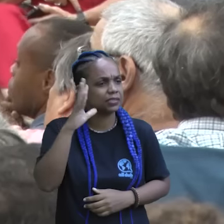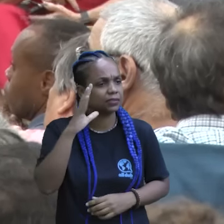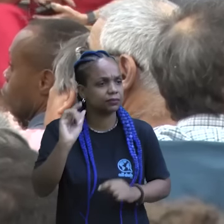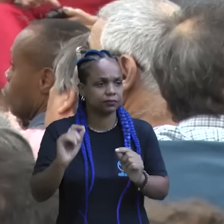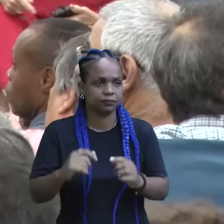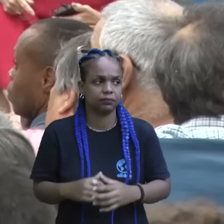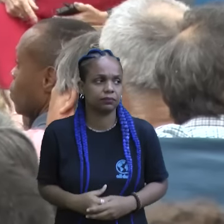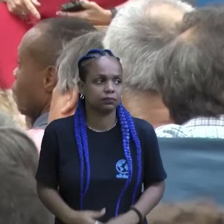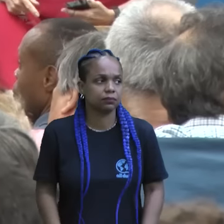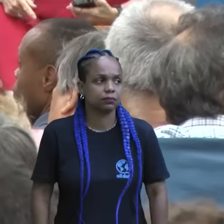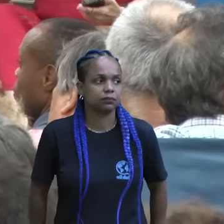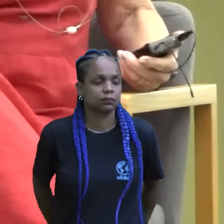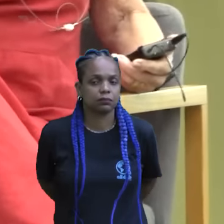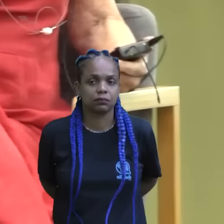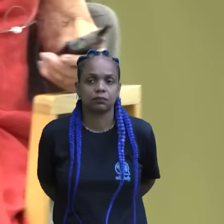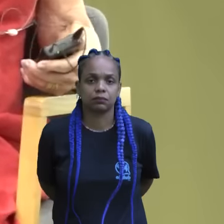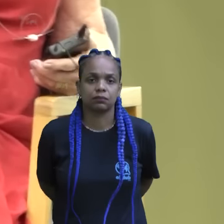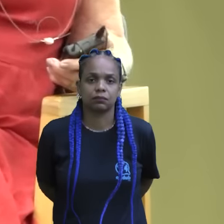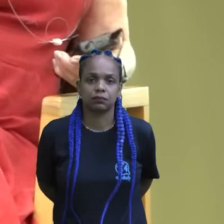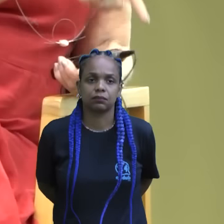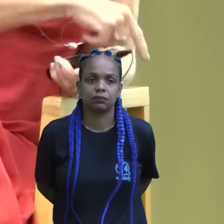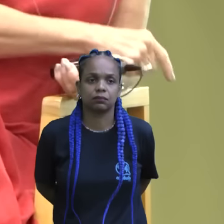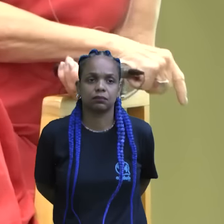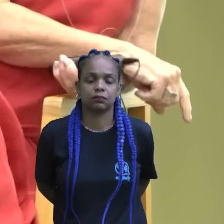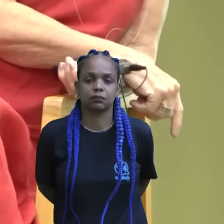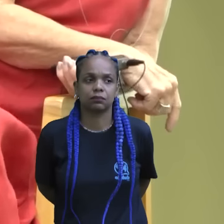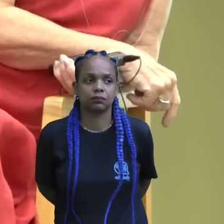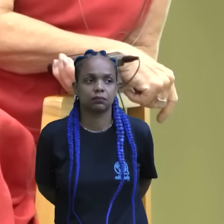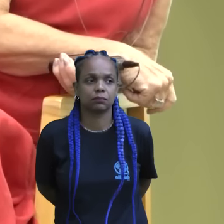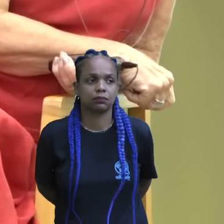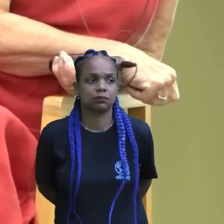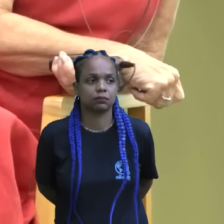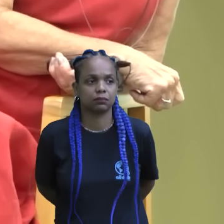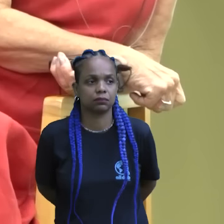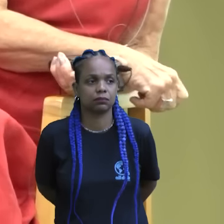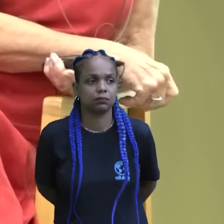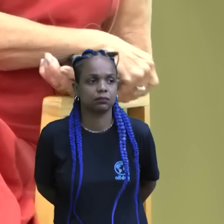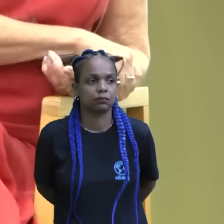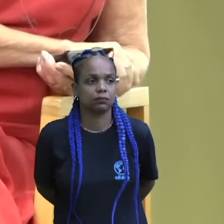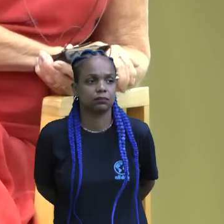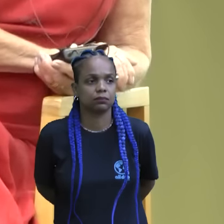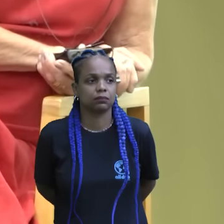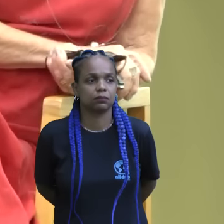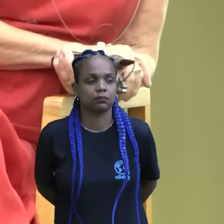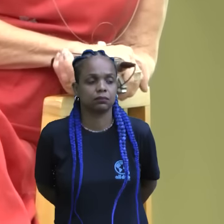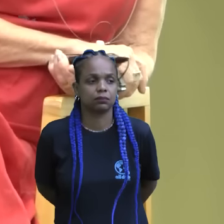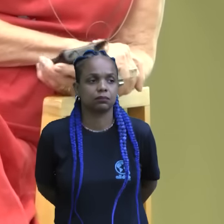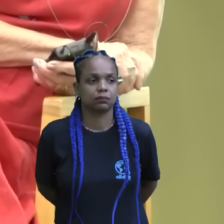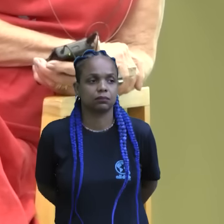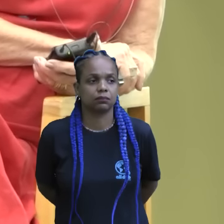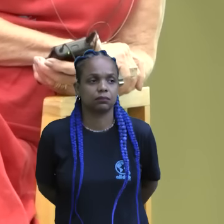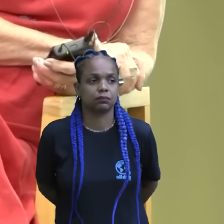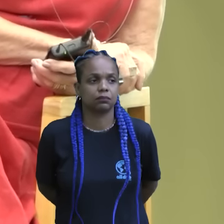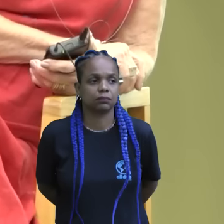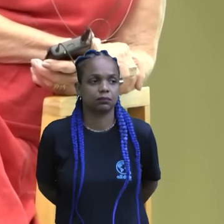Vai chegar em você. Vai não fez, não fez. Espera. Vamos um chegar a todos aqui. Boa noite. Meu nome é Allan